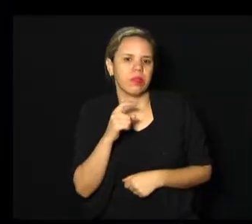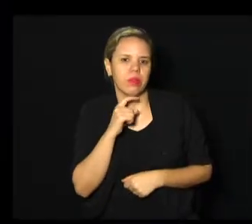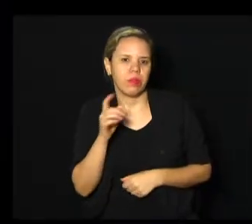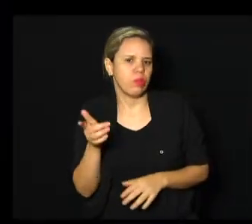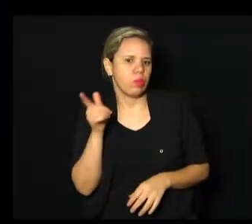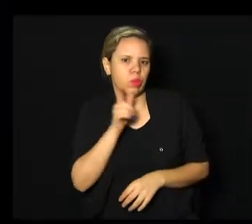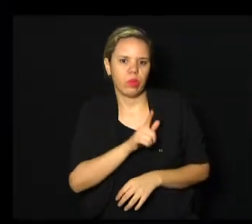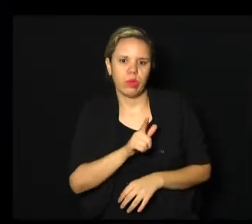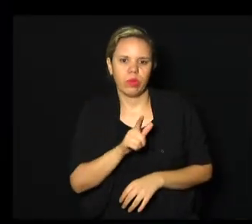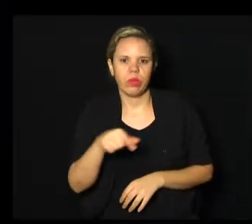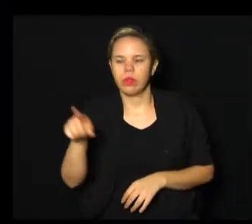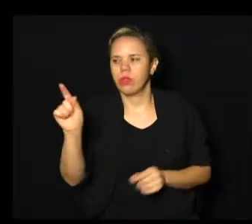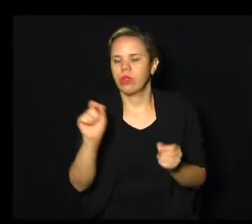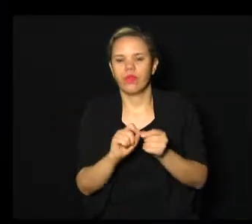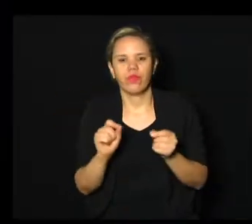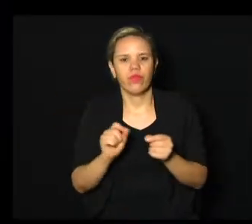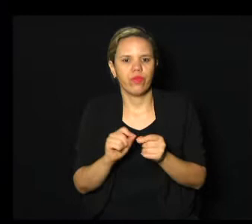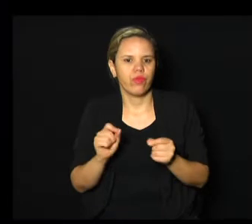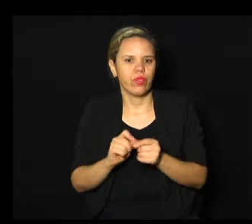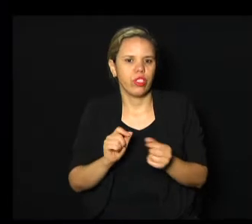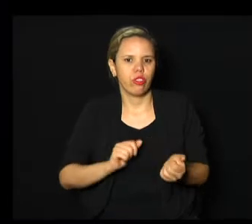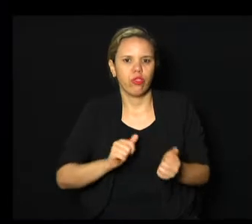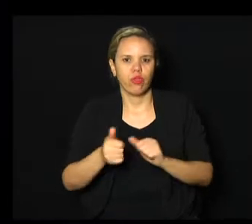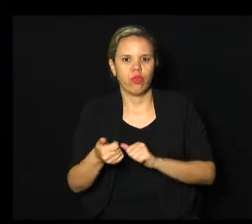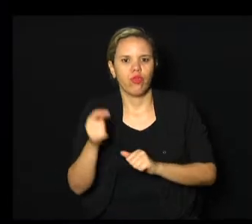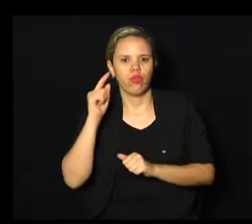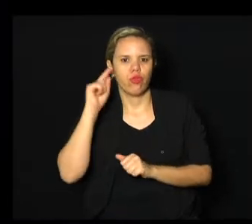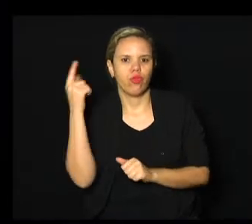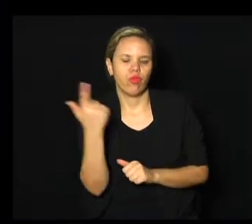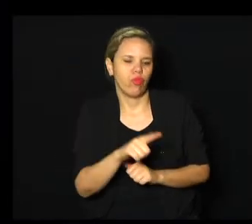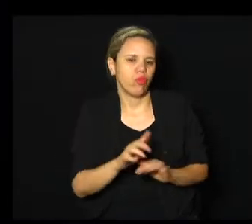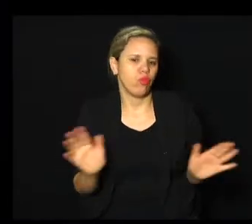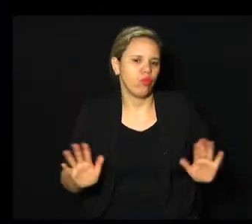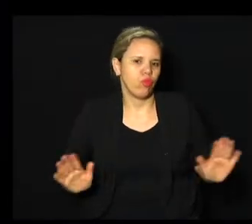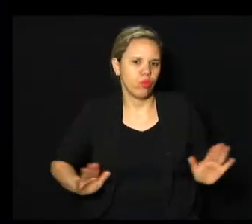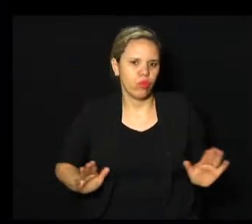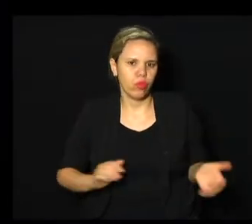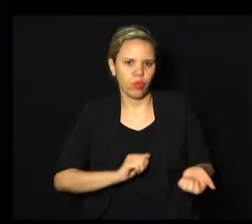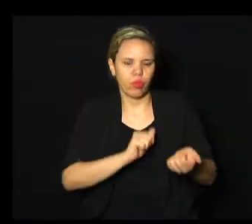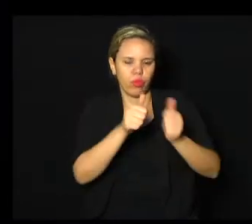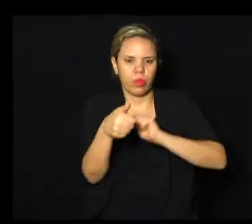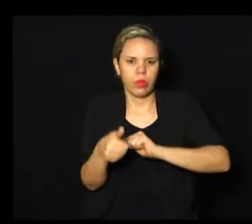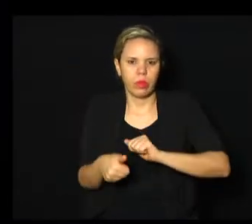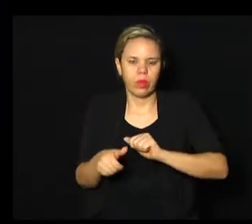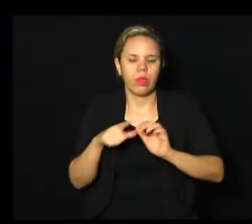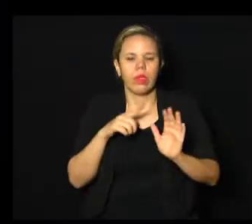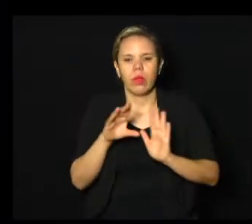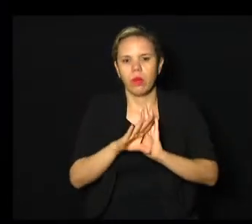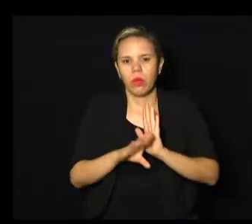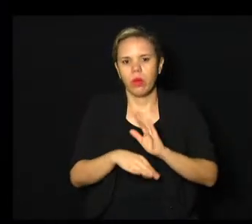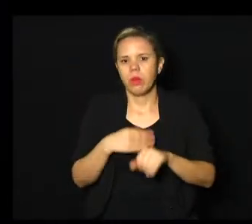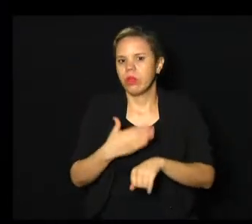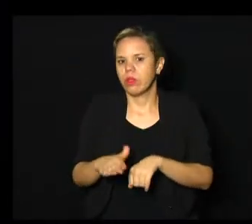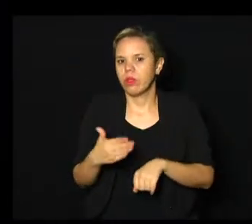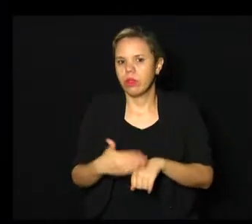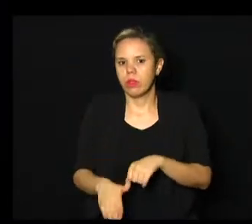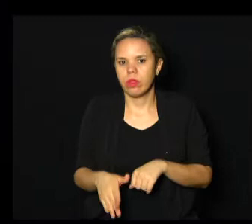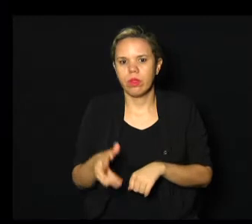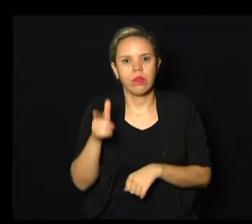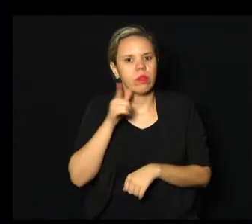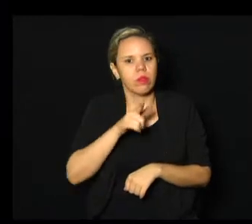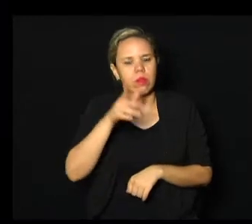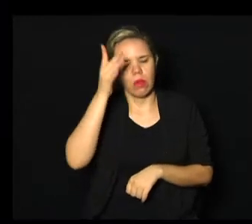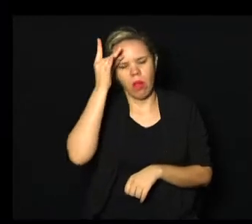Ninguém consegue ir lá e fazer uma maratona de um dia para o outro. Né? O atleta, para fazer a maratona, ele tem uma programação de treino para adquirir